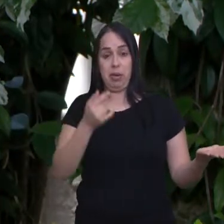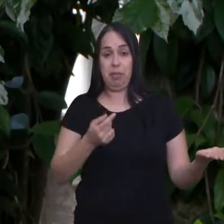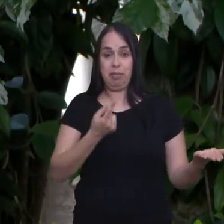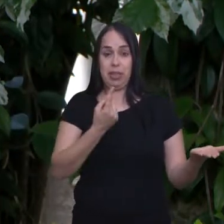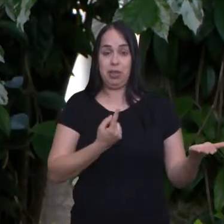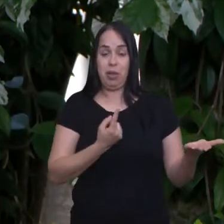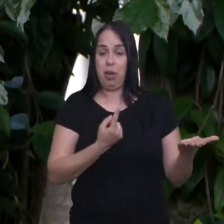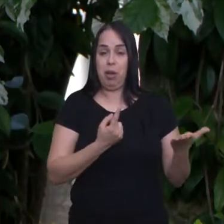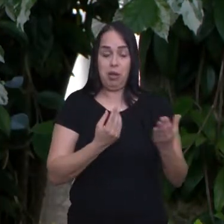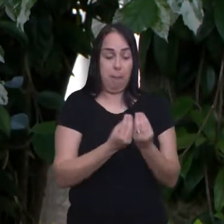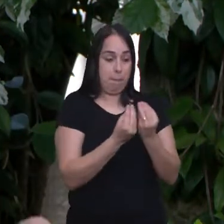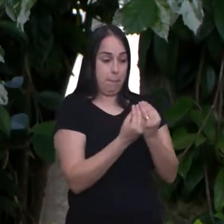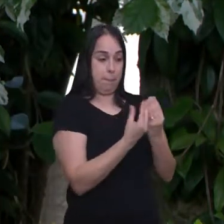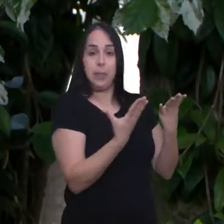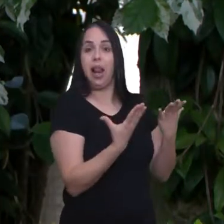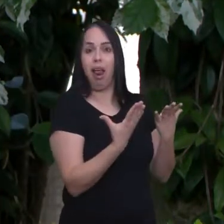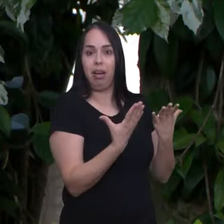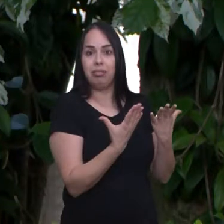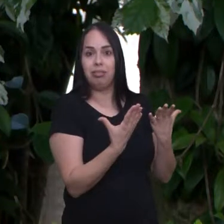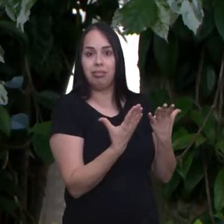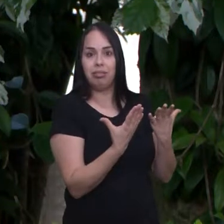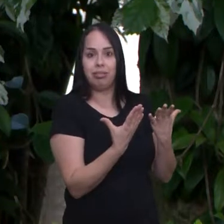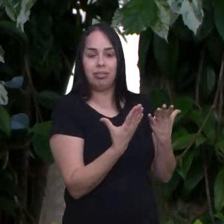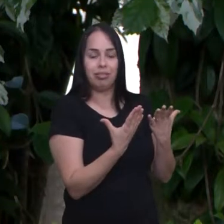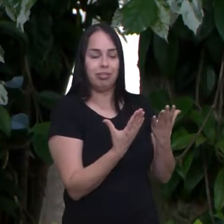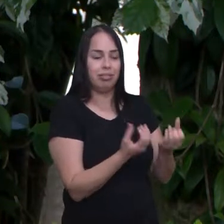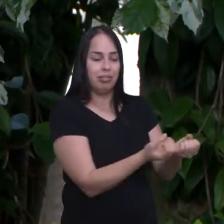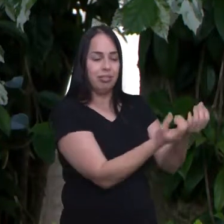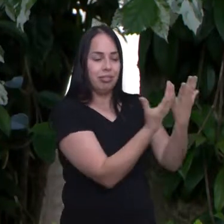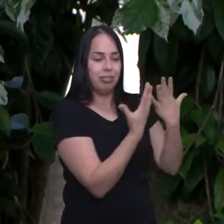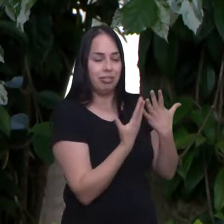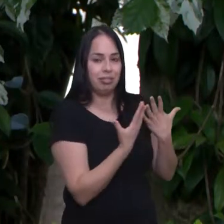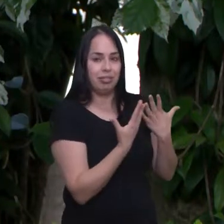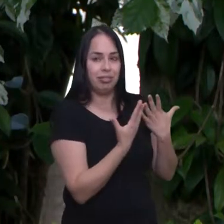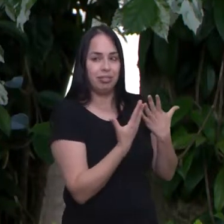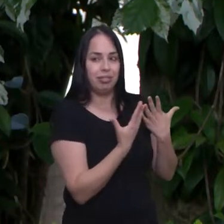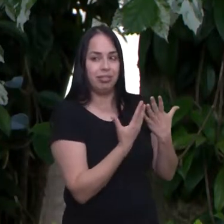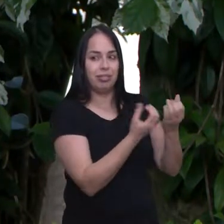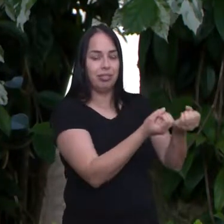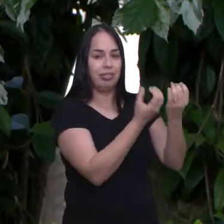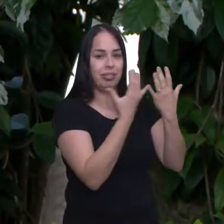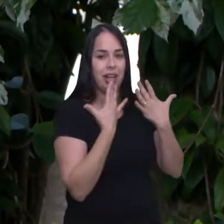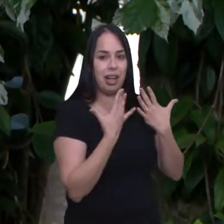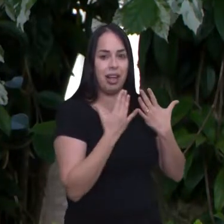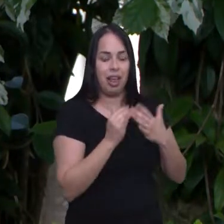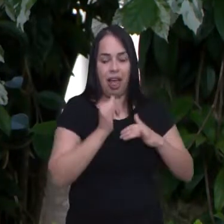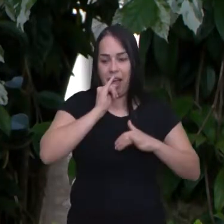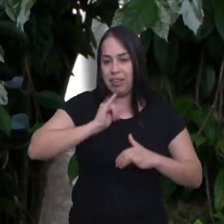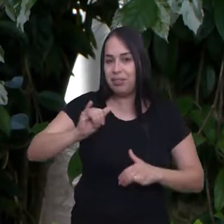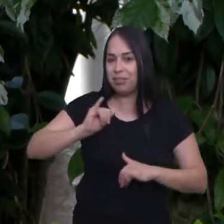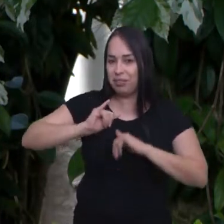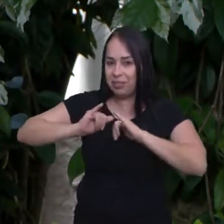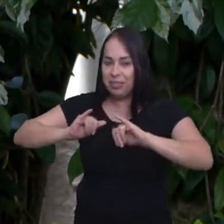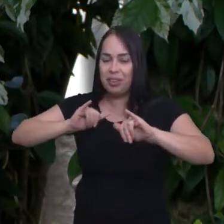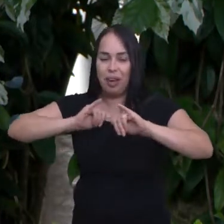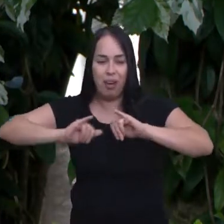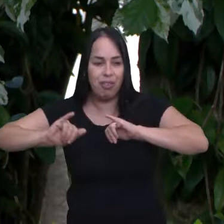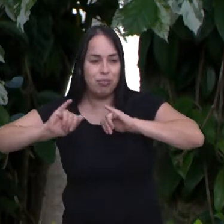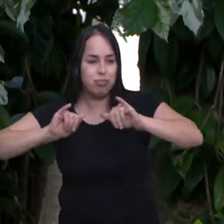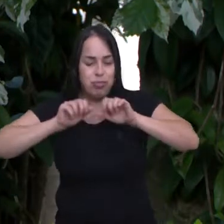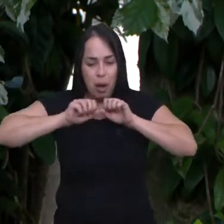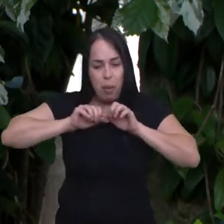anunciava ter sido beneficiado por orações praticadas em favor dela,